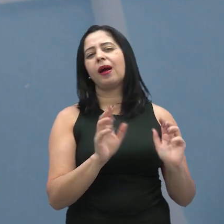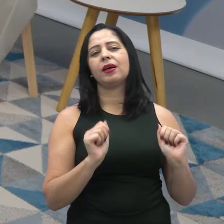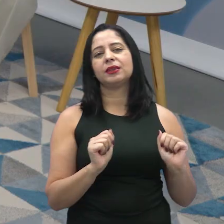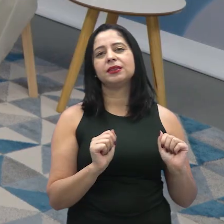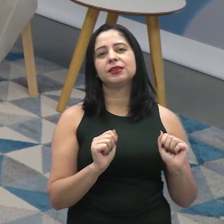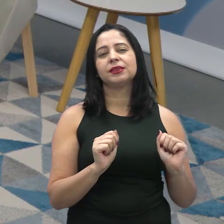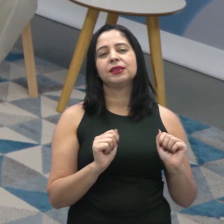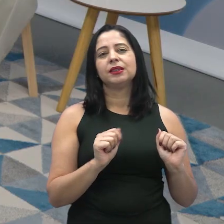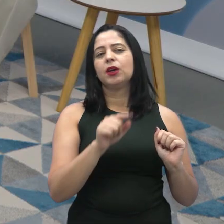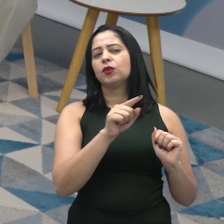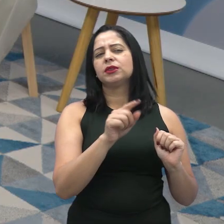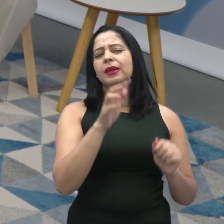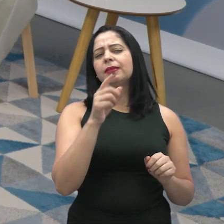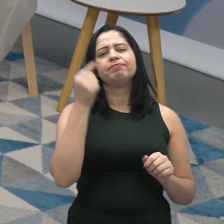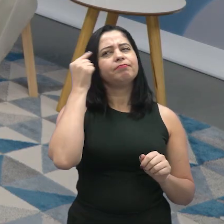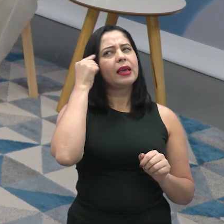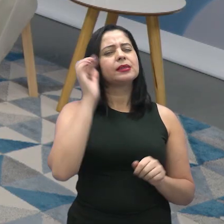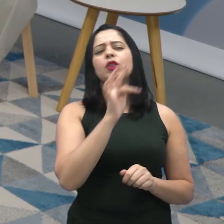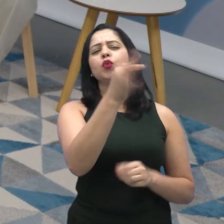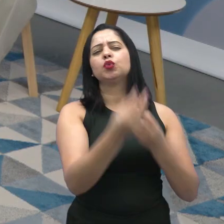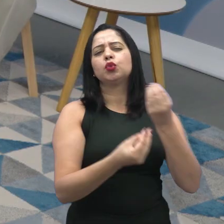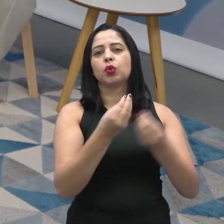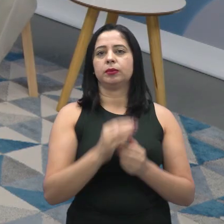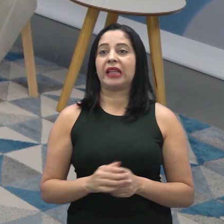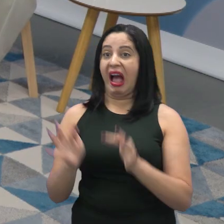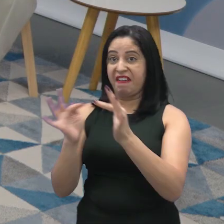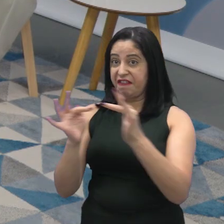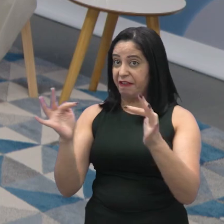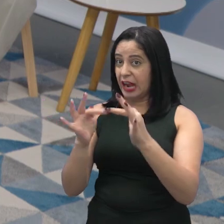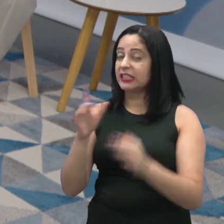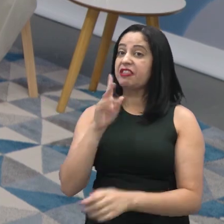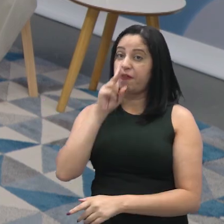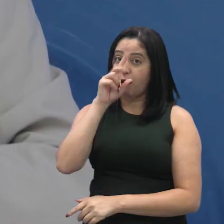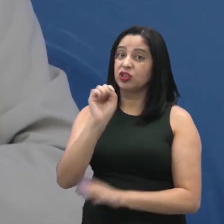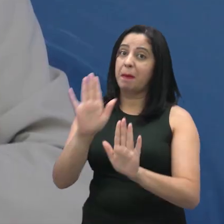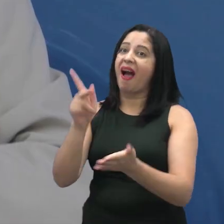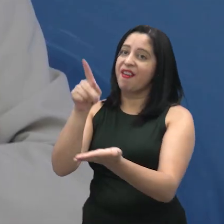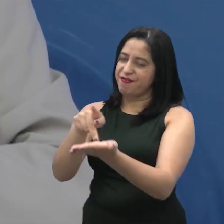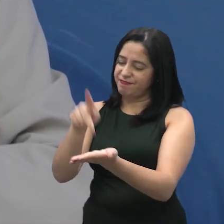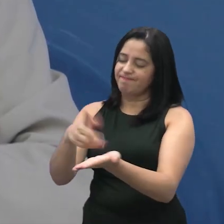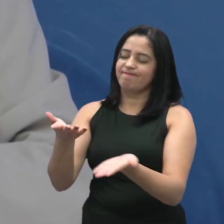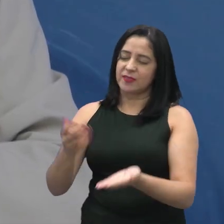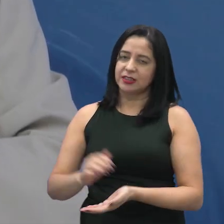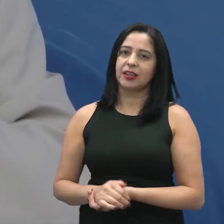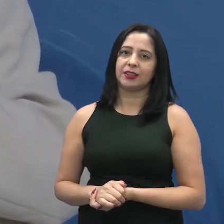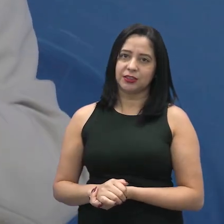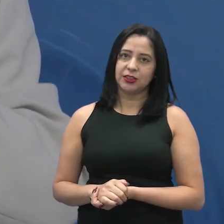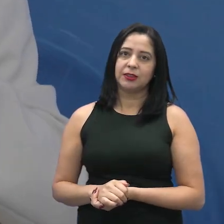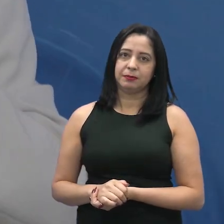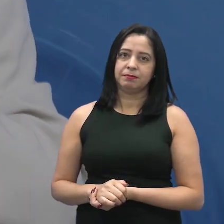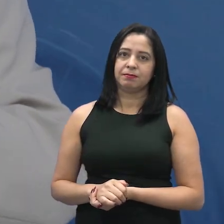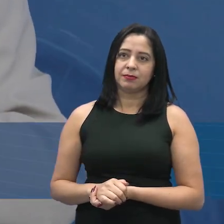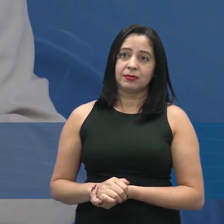pode esperar futuramente? É uma frase bastante forte, mas infelizmente verdadeira, né? O que